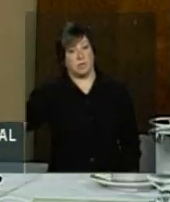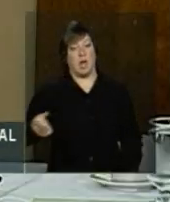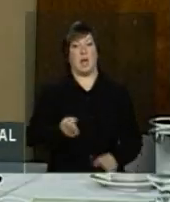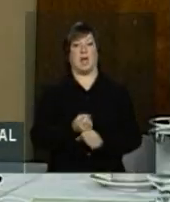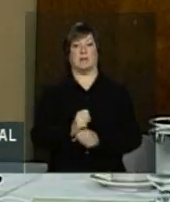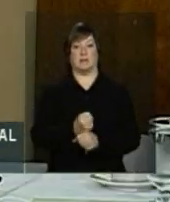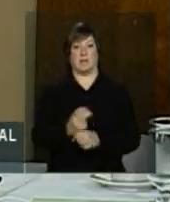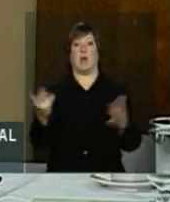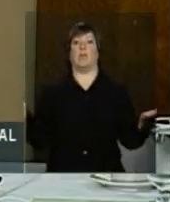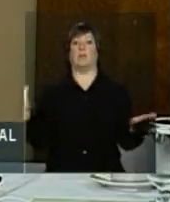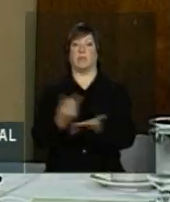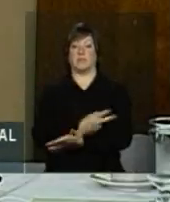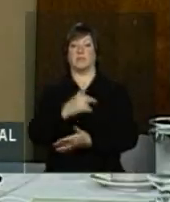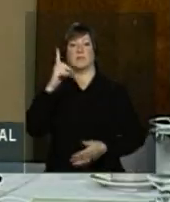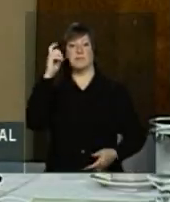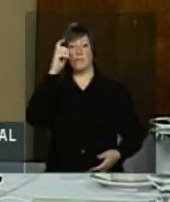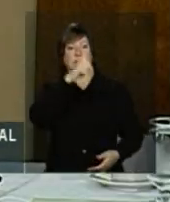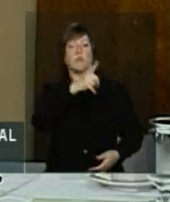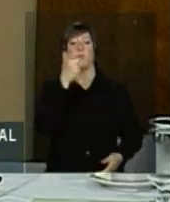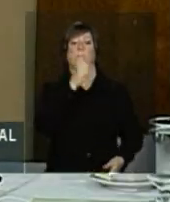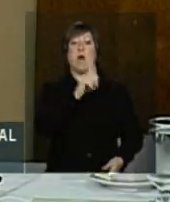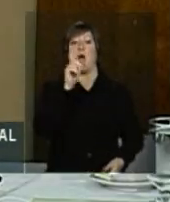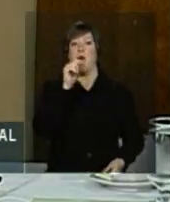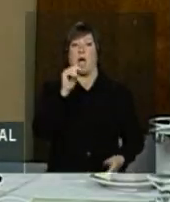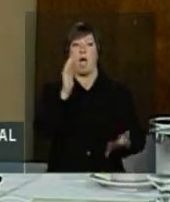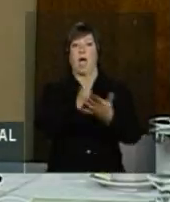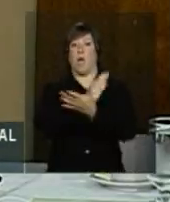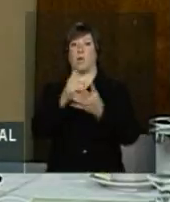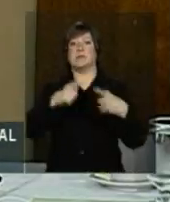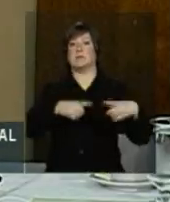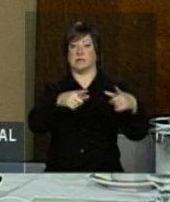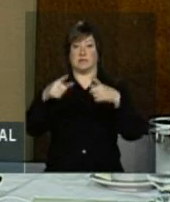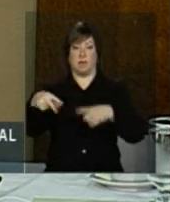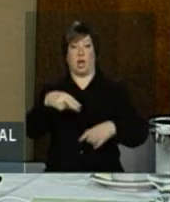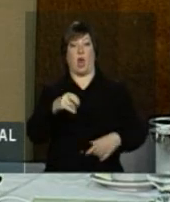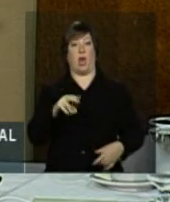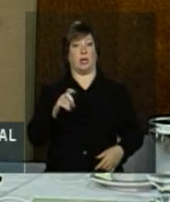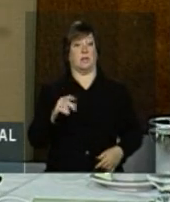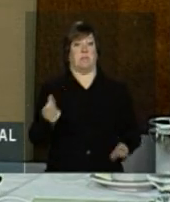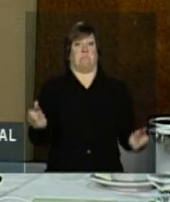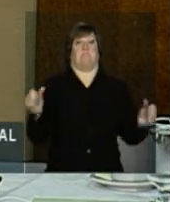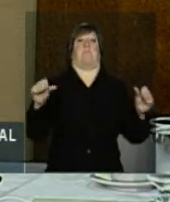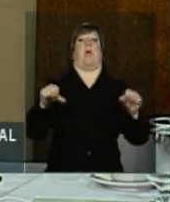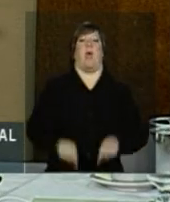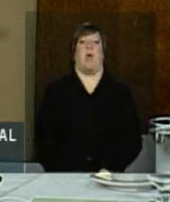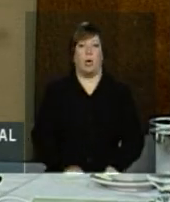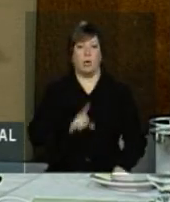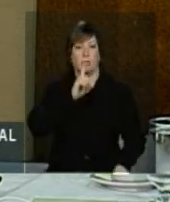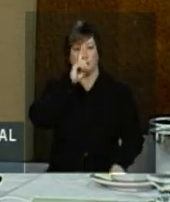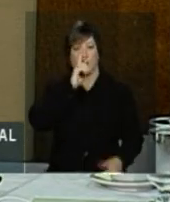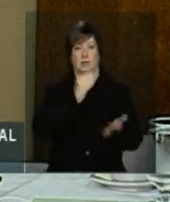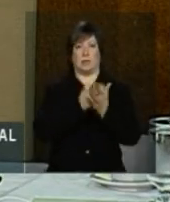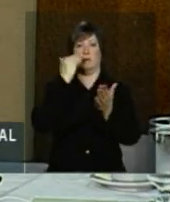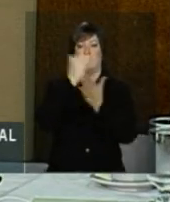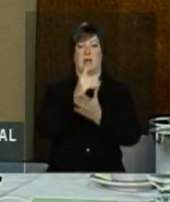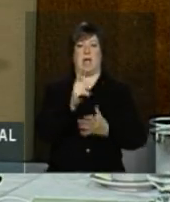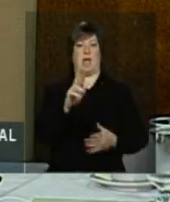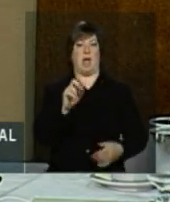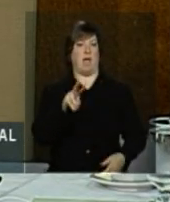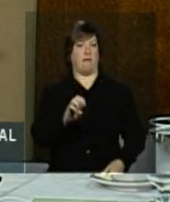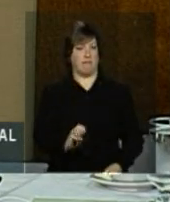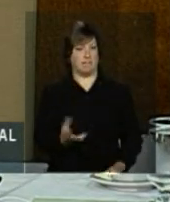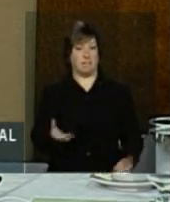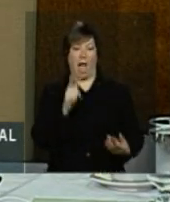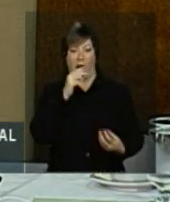anos de ter dificuldade de acesso à água em algumas cidades no nordeste quer dizer piorará a situação de